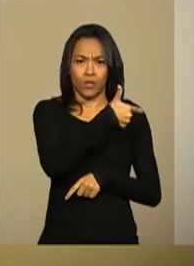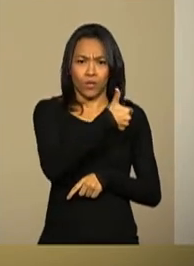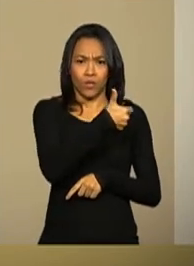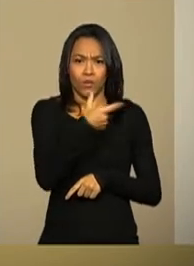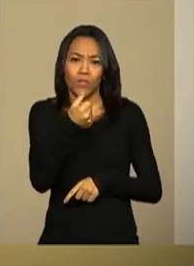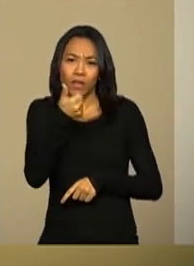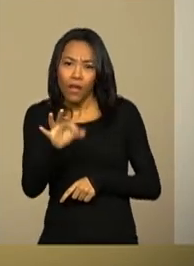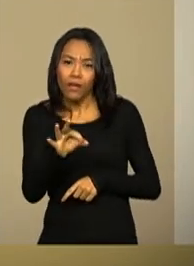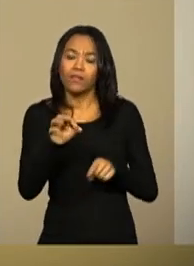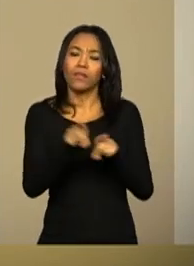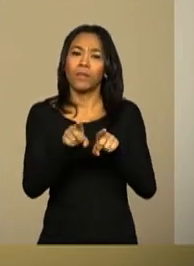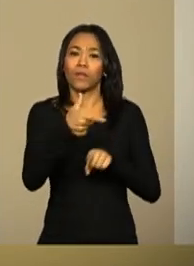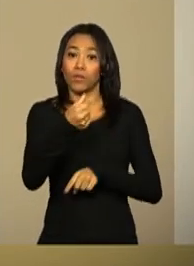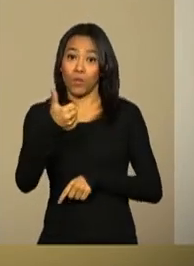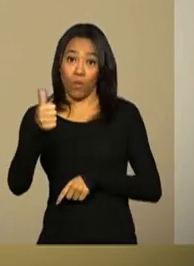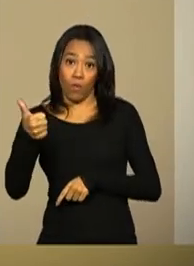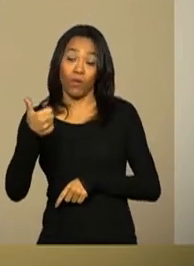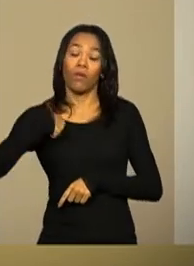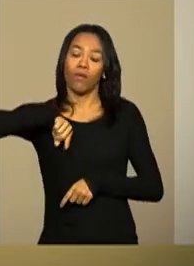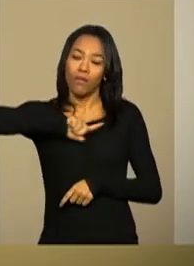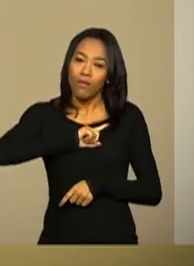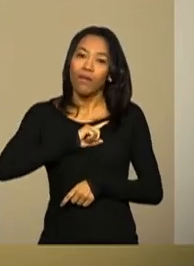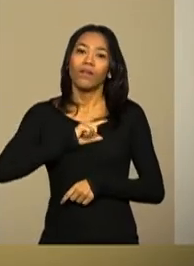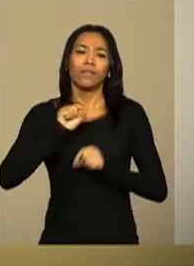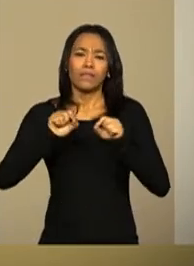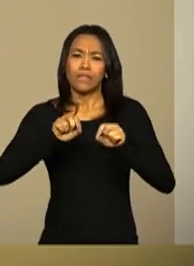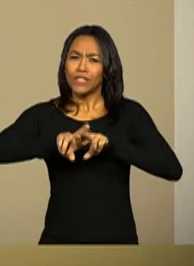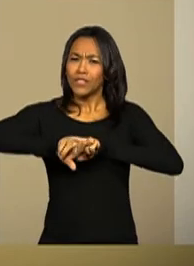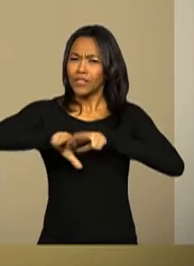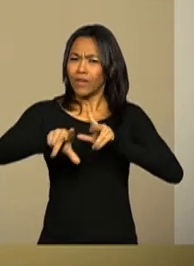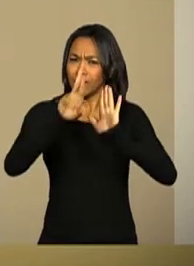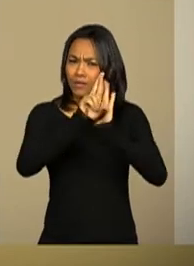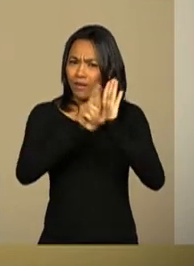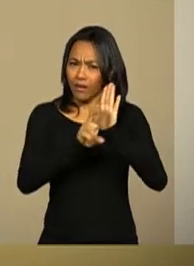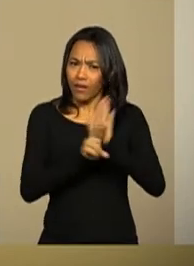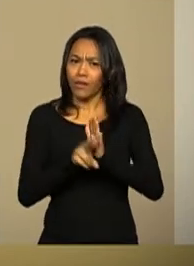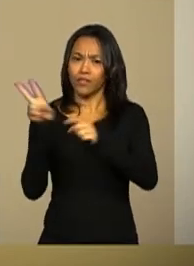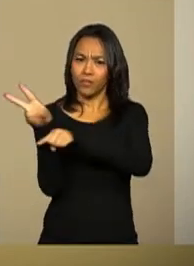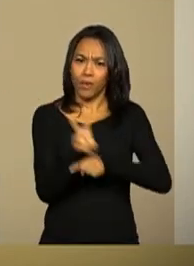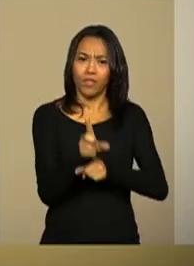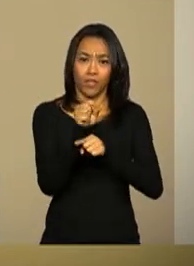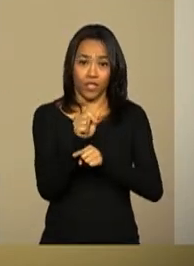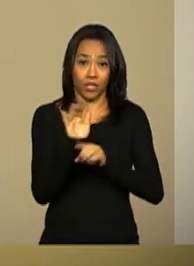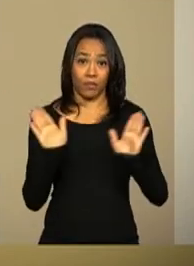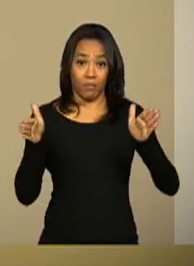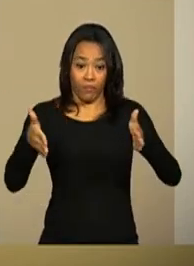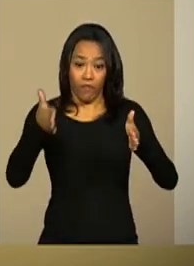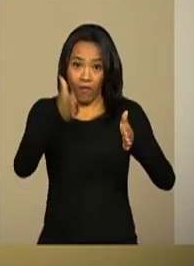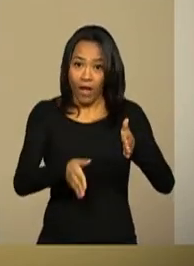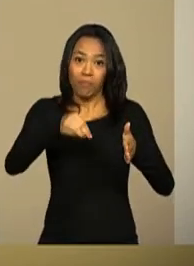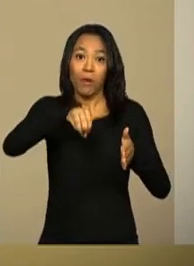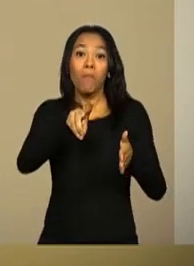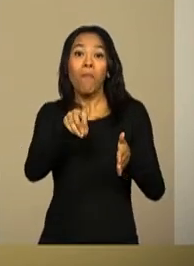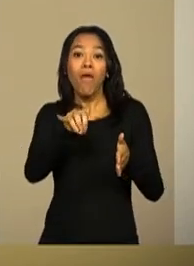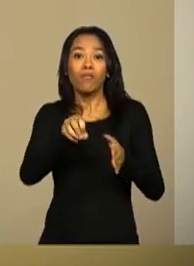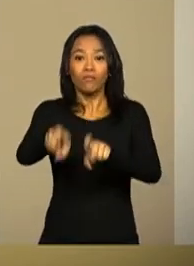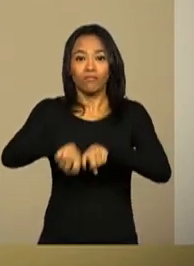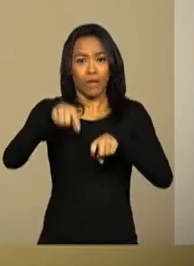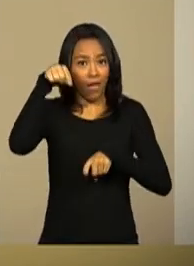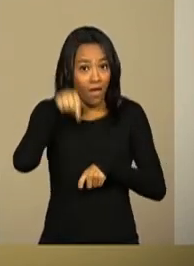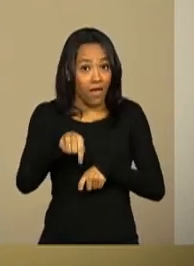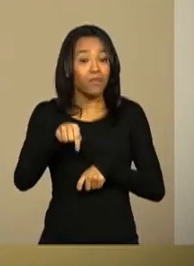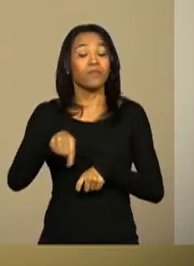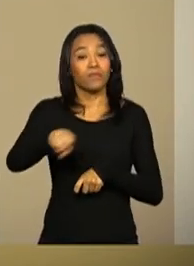2011 nós oferecemos com e diferenciadas de crédito para os médios produtores eles são